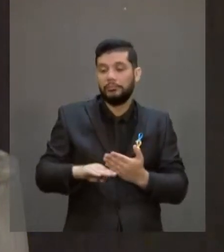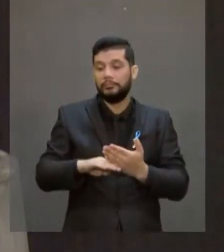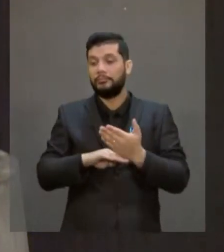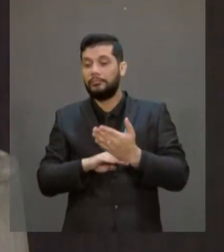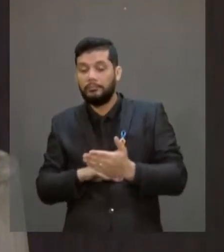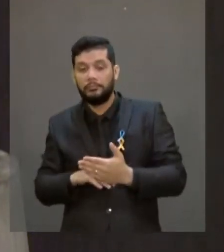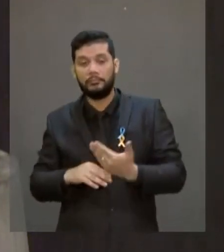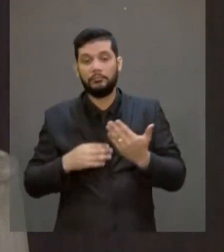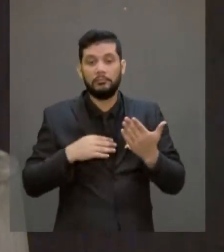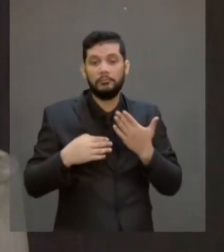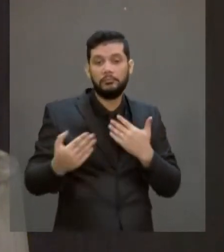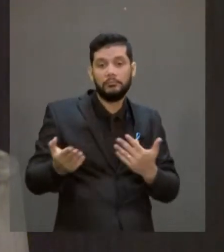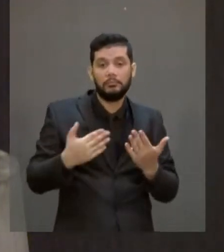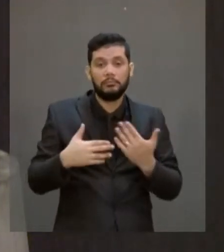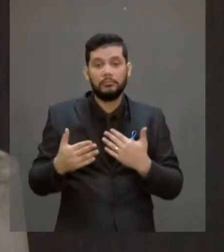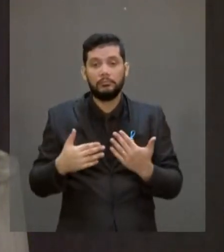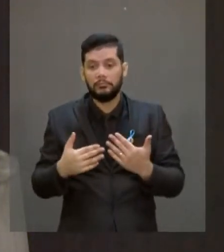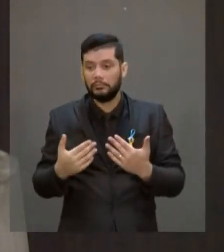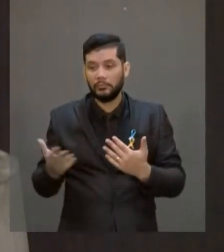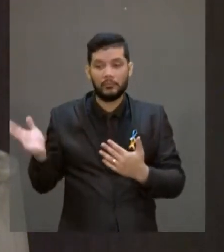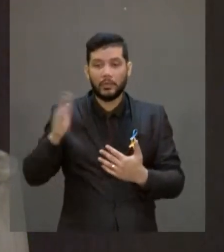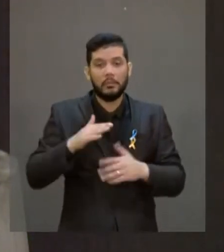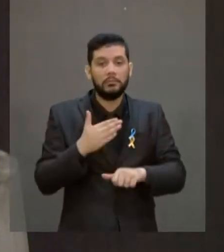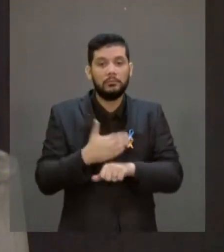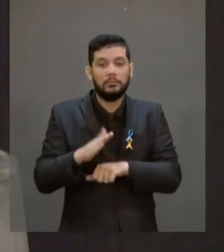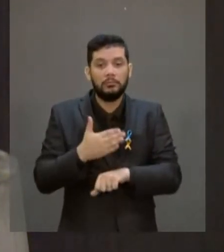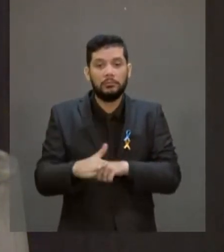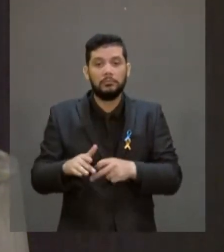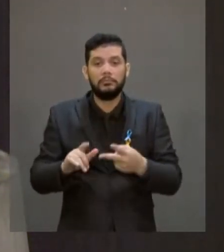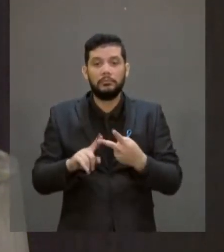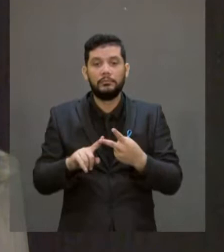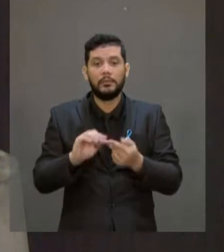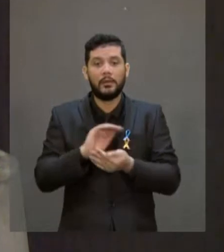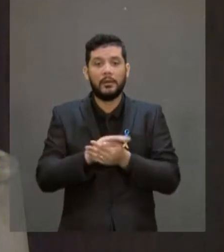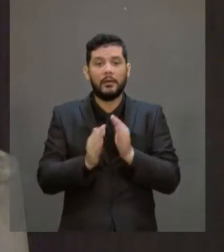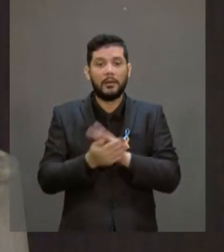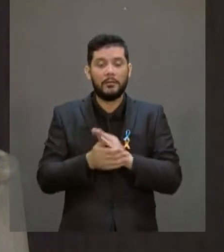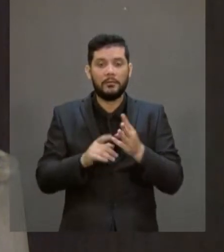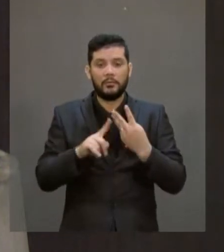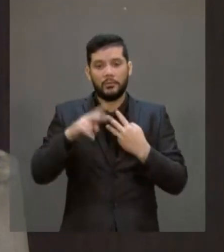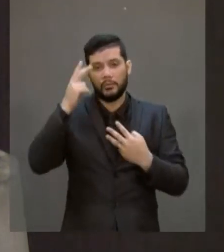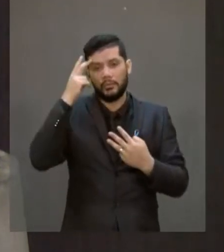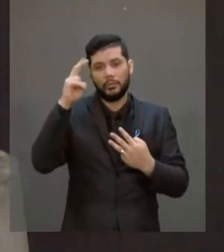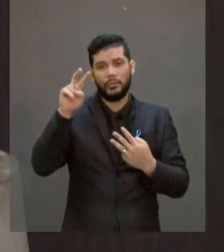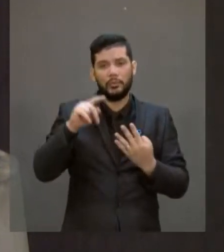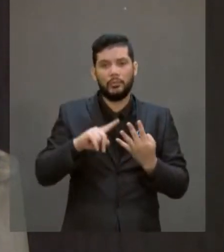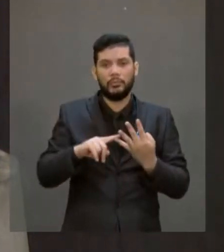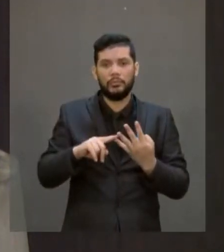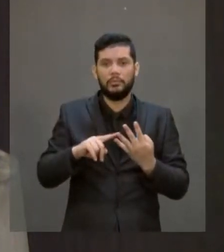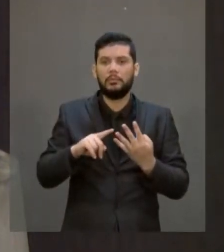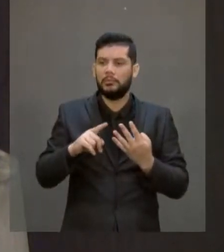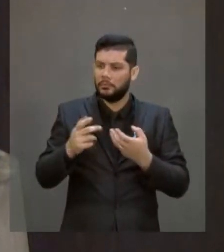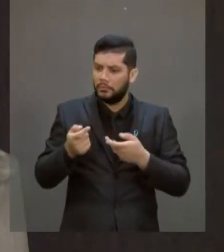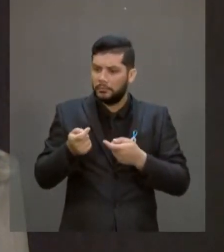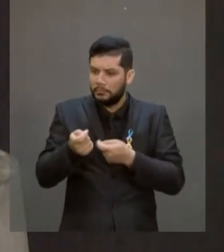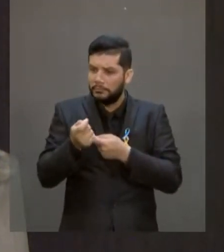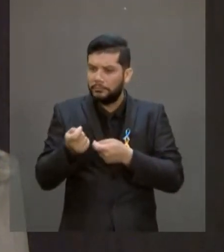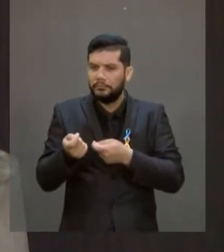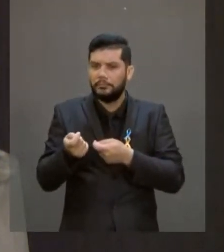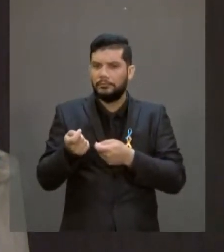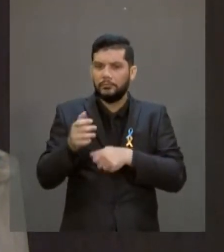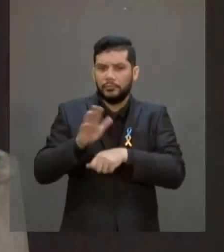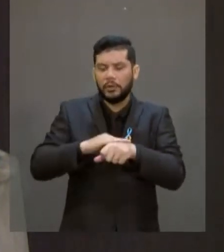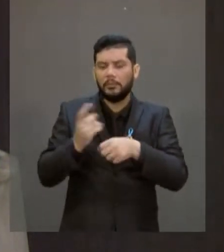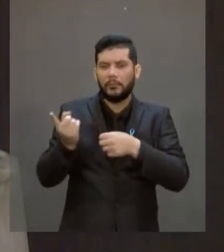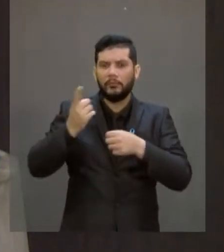um diálogo e oferecia esporte, arte, cultura, reinserção escolar. Isso